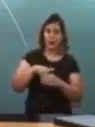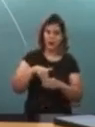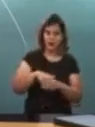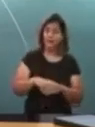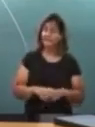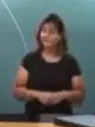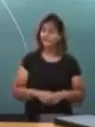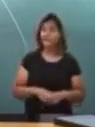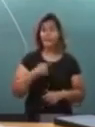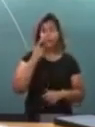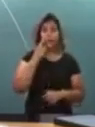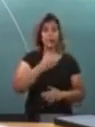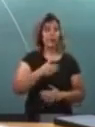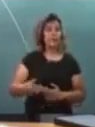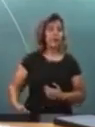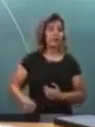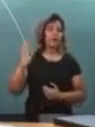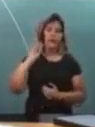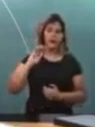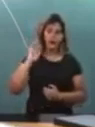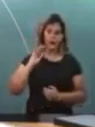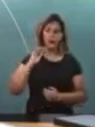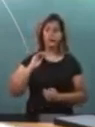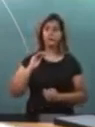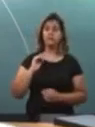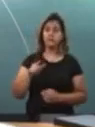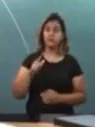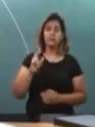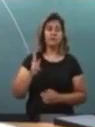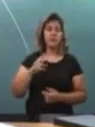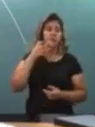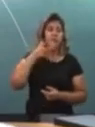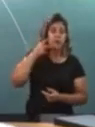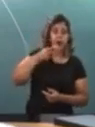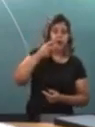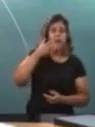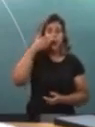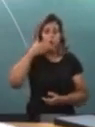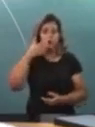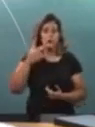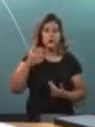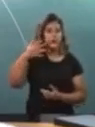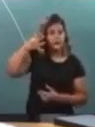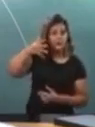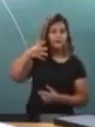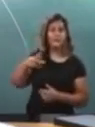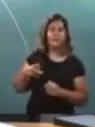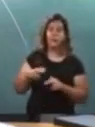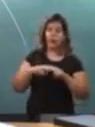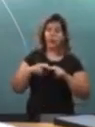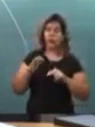onde eu vejo a governadora Fátima é com discurso eleitoreiro. Verifique bem, deputado Coronel